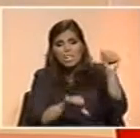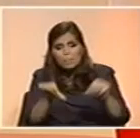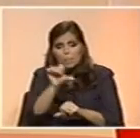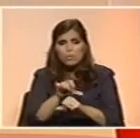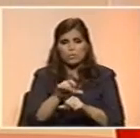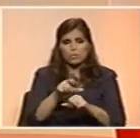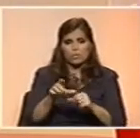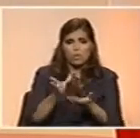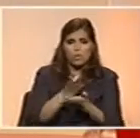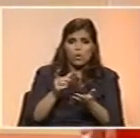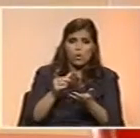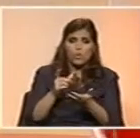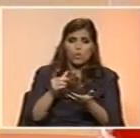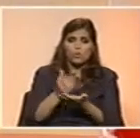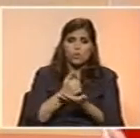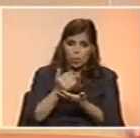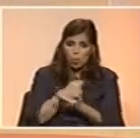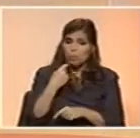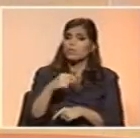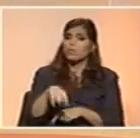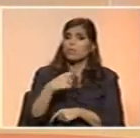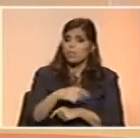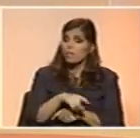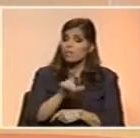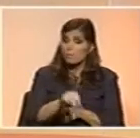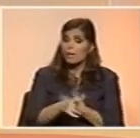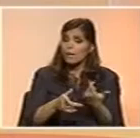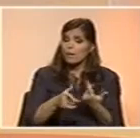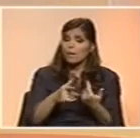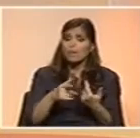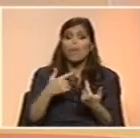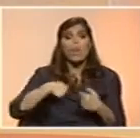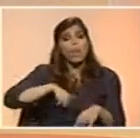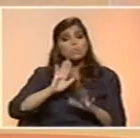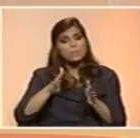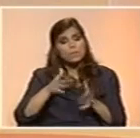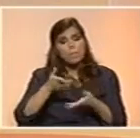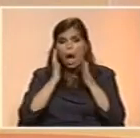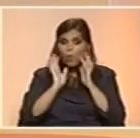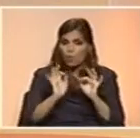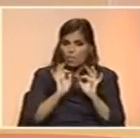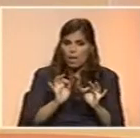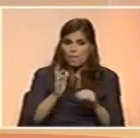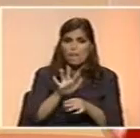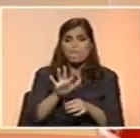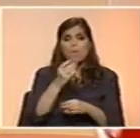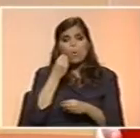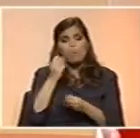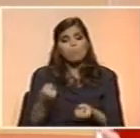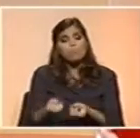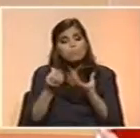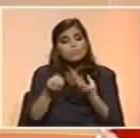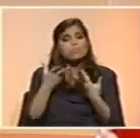tempo, e, portanto, os vegetarianos também têm esses problemas. Ou seja, nós temos que ter a atenção à forma como as coisas são produzidas, como